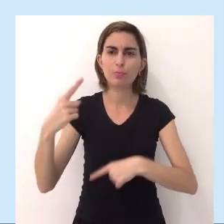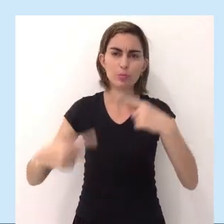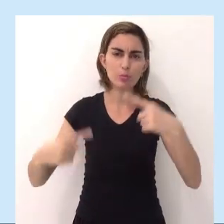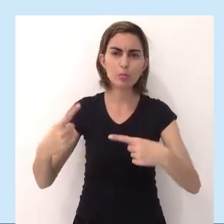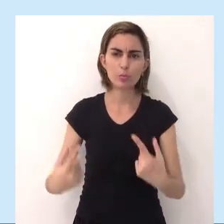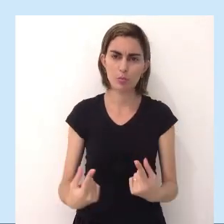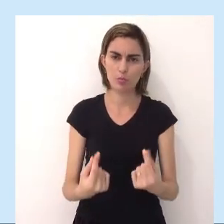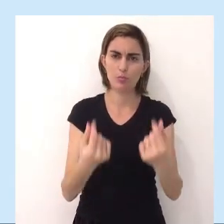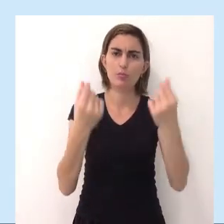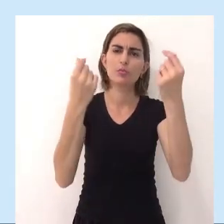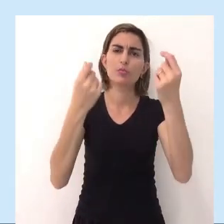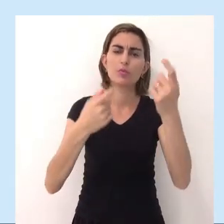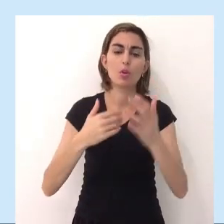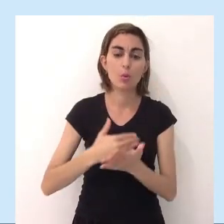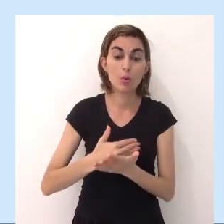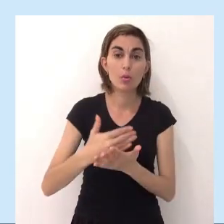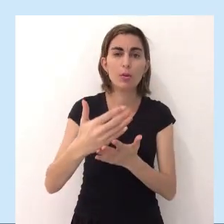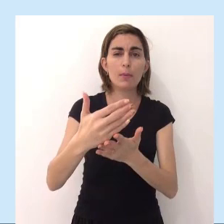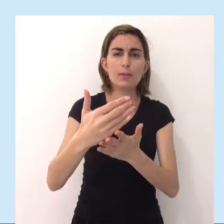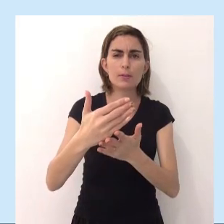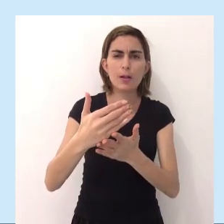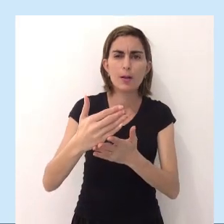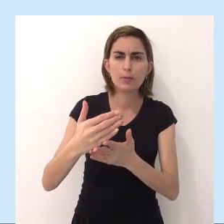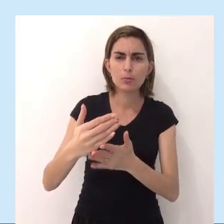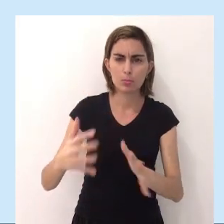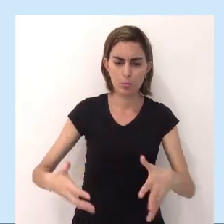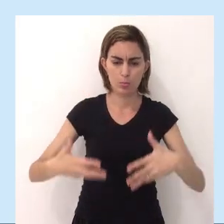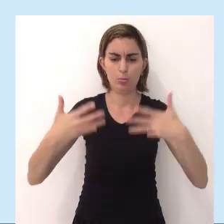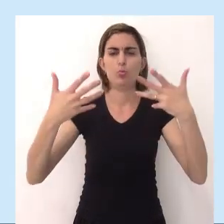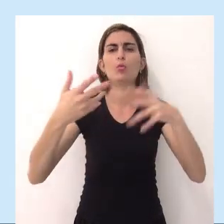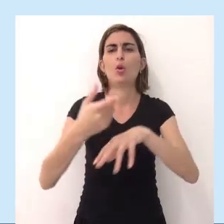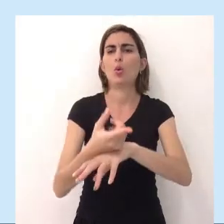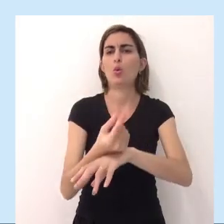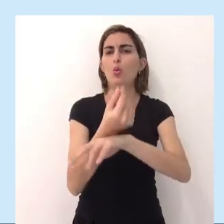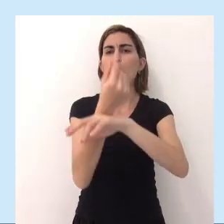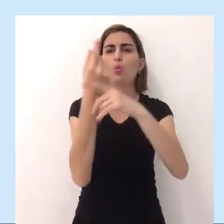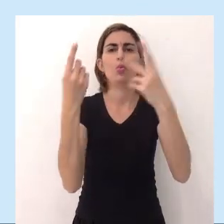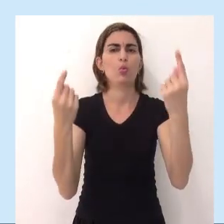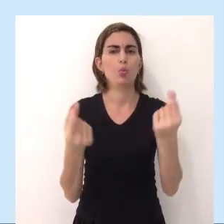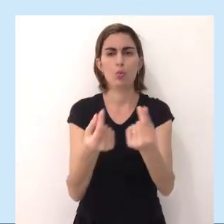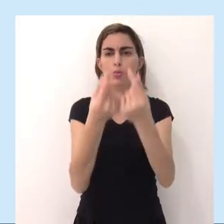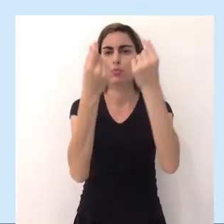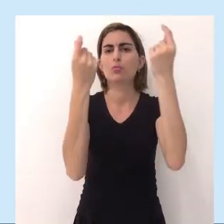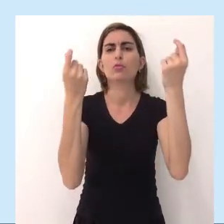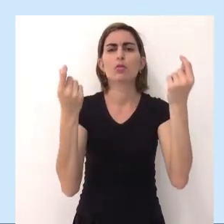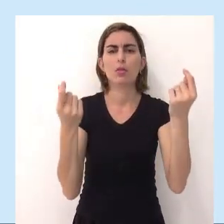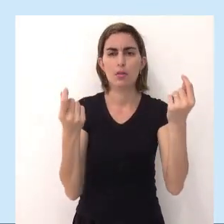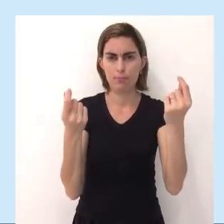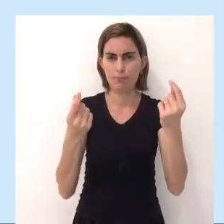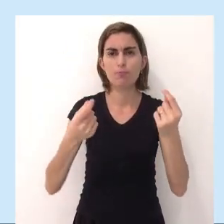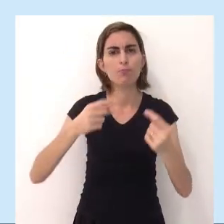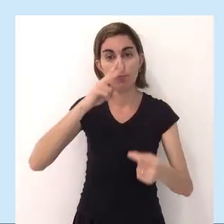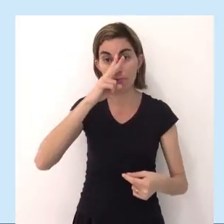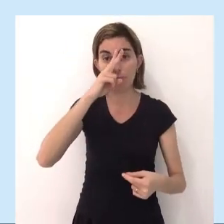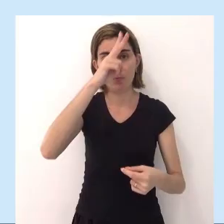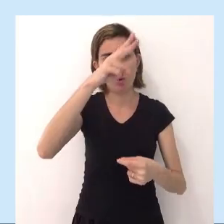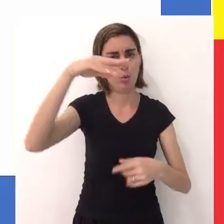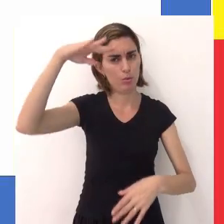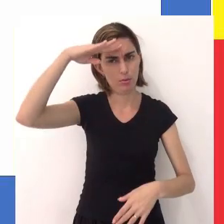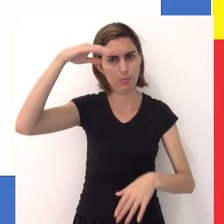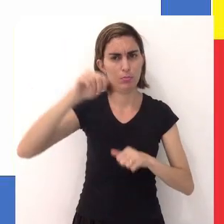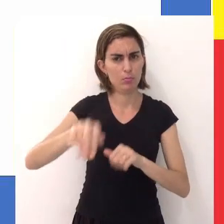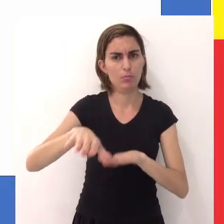políticas econômicas, começavam estragando a sua economia, né? Depois eles começavam entrando com um ataque pesado militar,